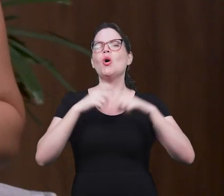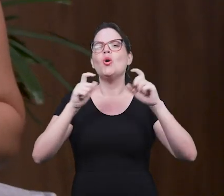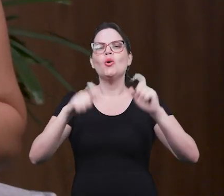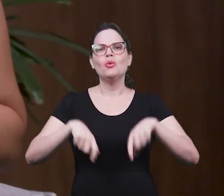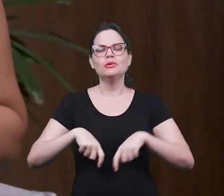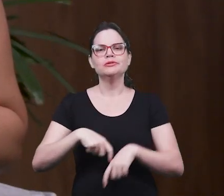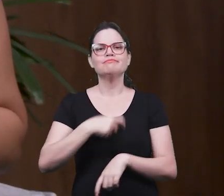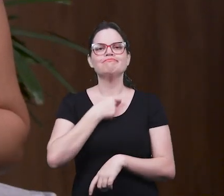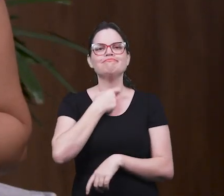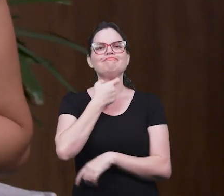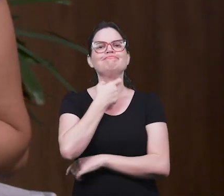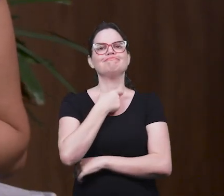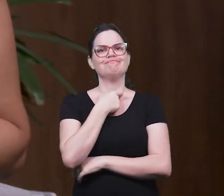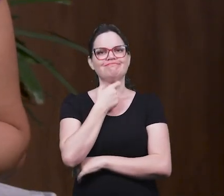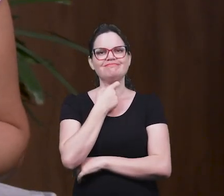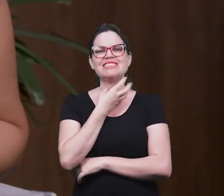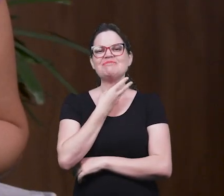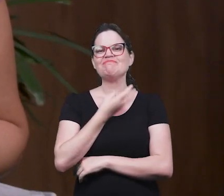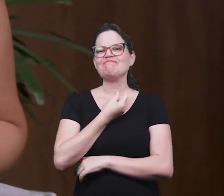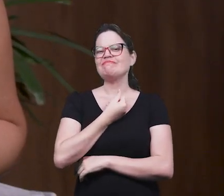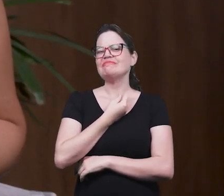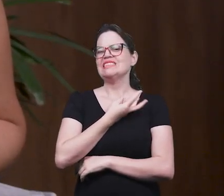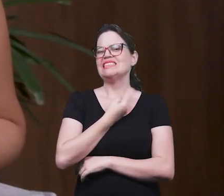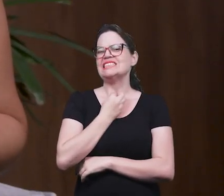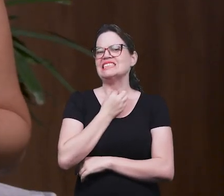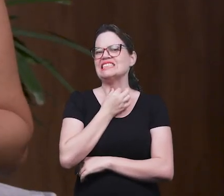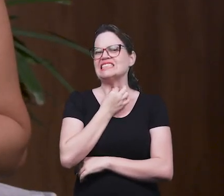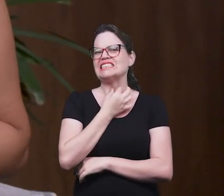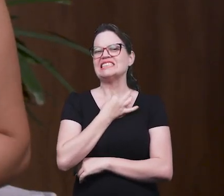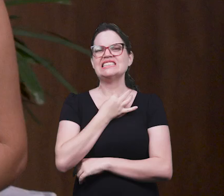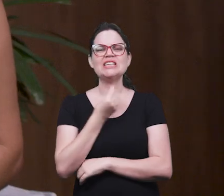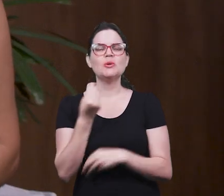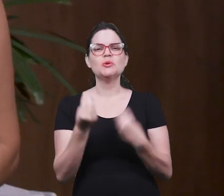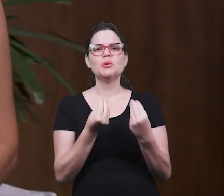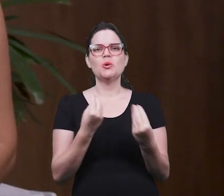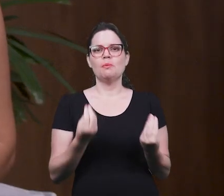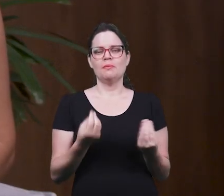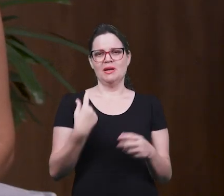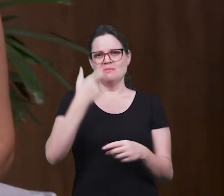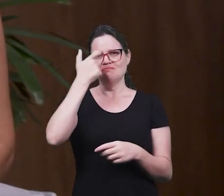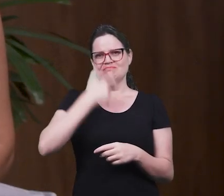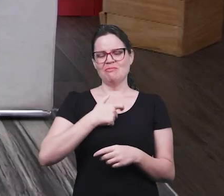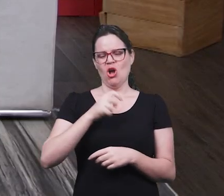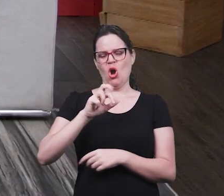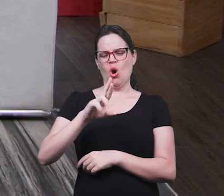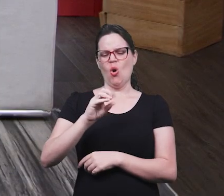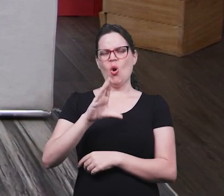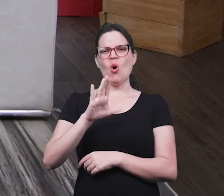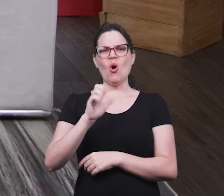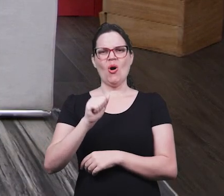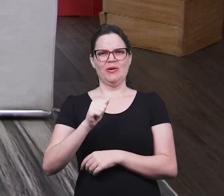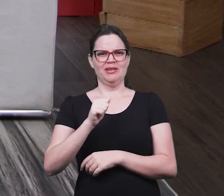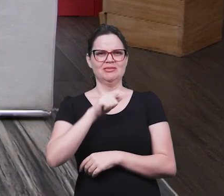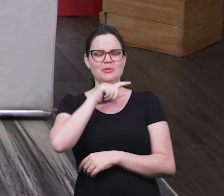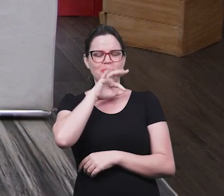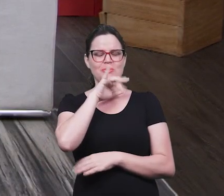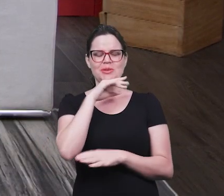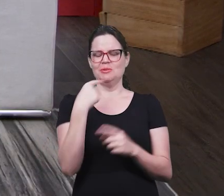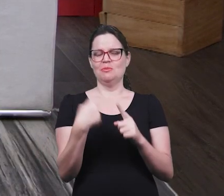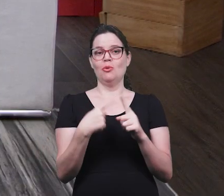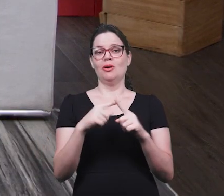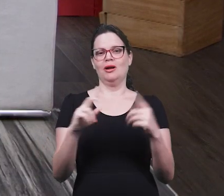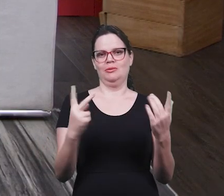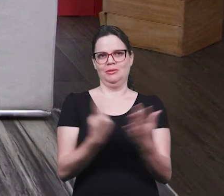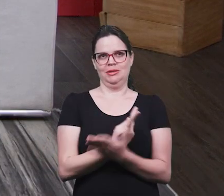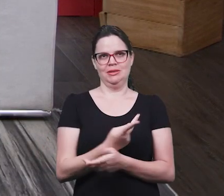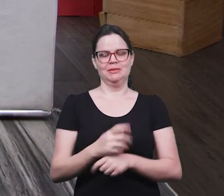nossa garganta arranhar, a voz fica meio rouca. Por que isso acontece? Dani, essa pergunta é muito